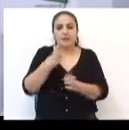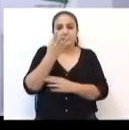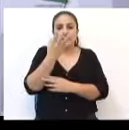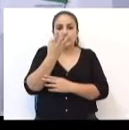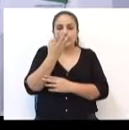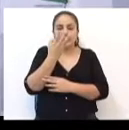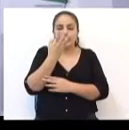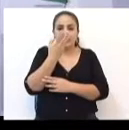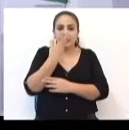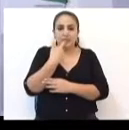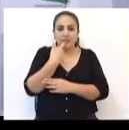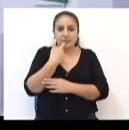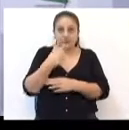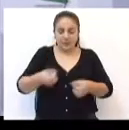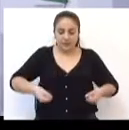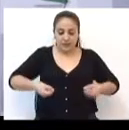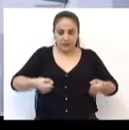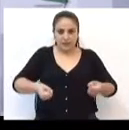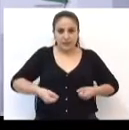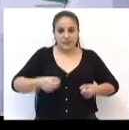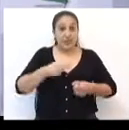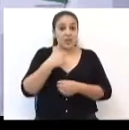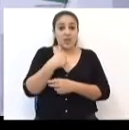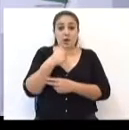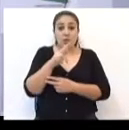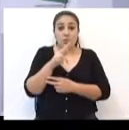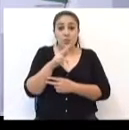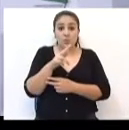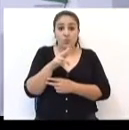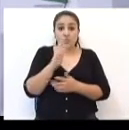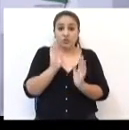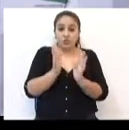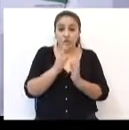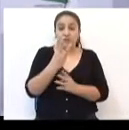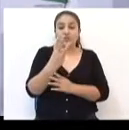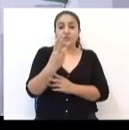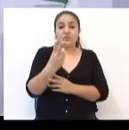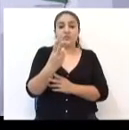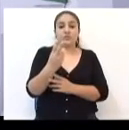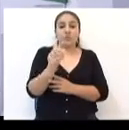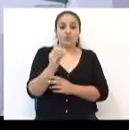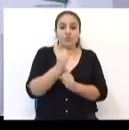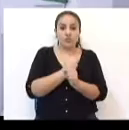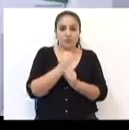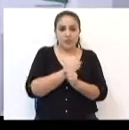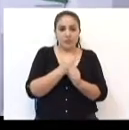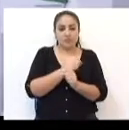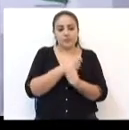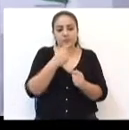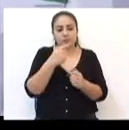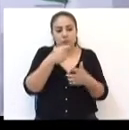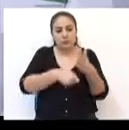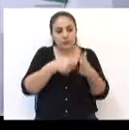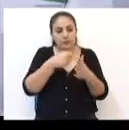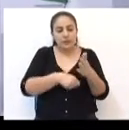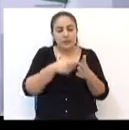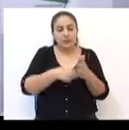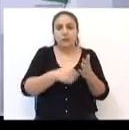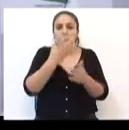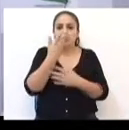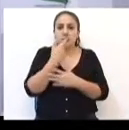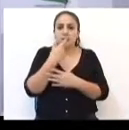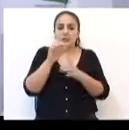cadeirantes, nunca eu estou na militância das pessoas com deficiência há mais de 20 anos e nunca vi as